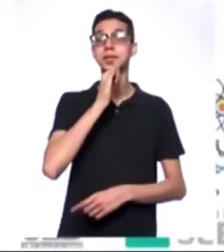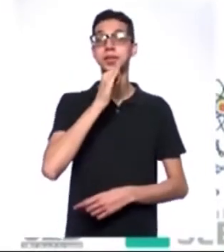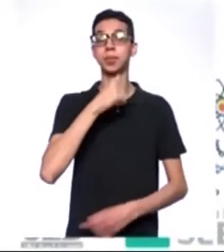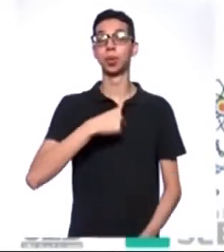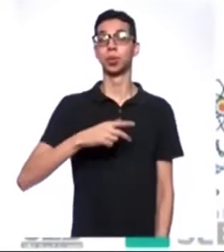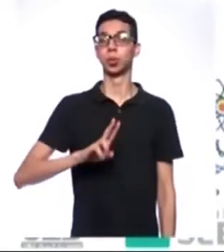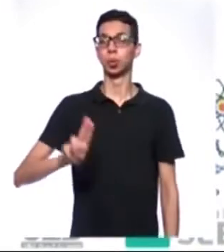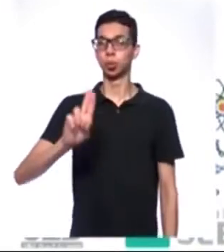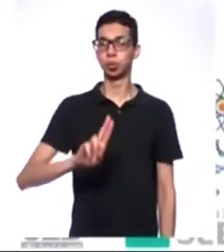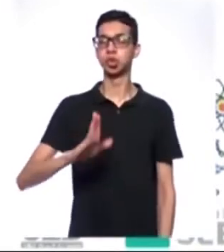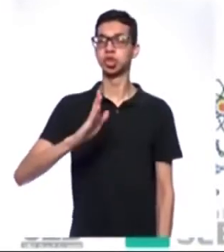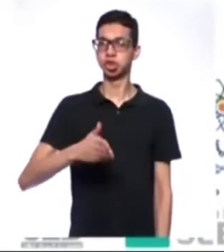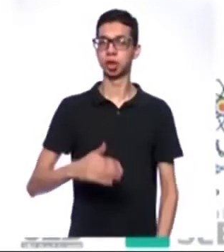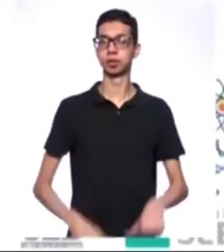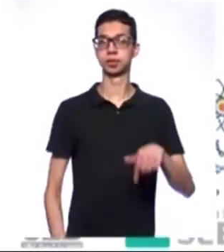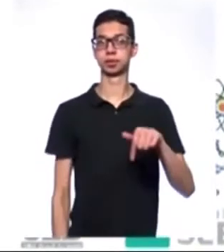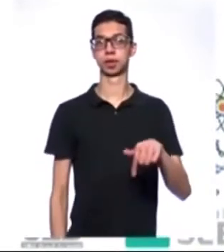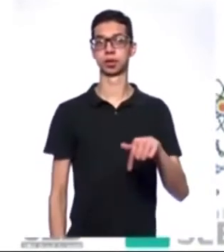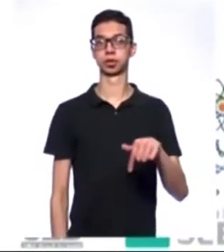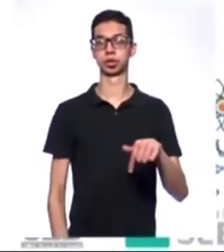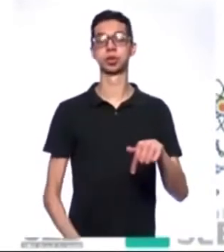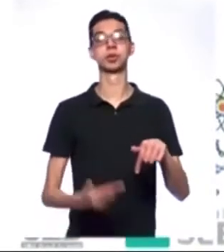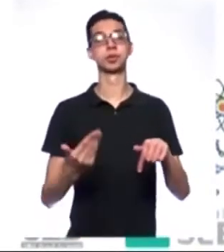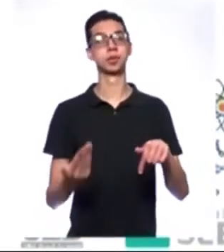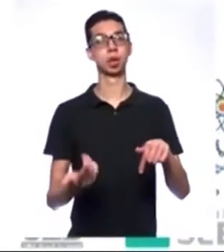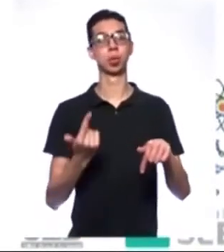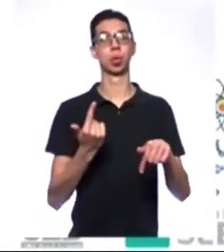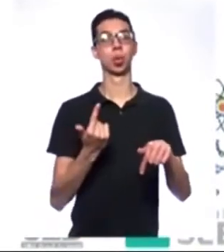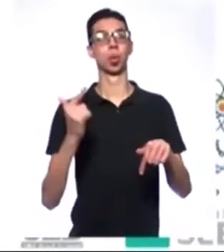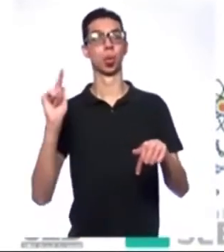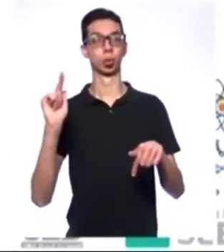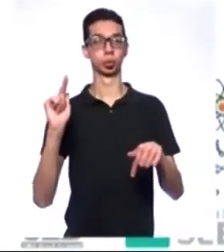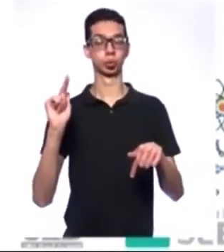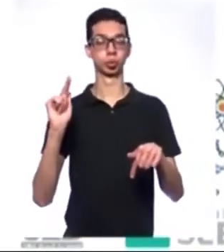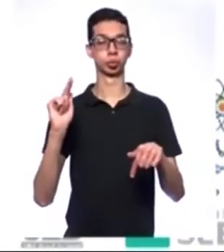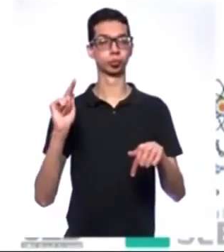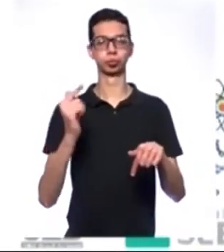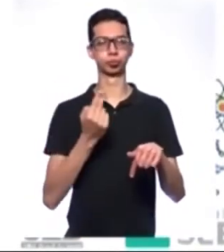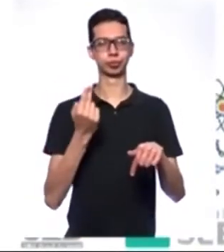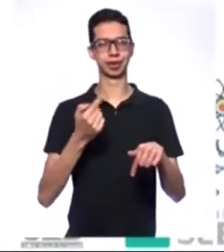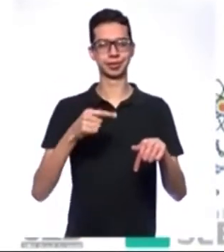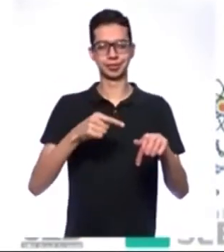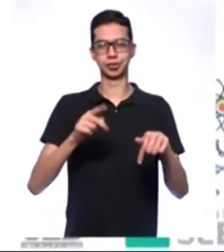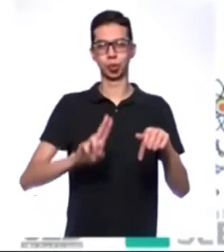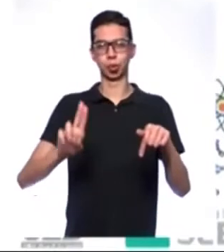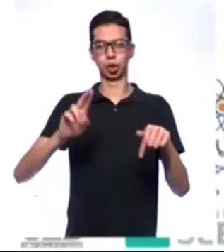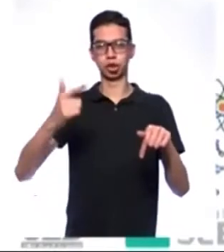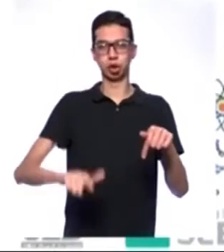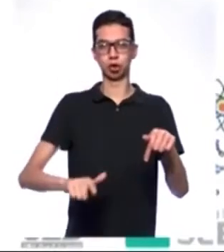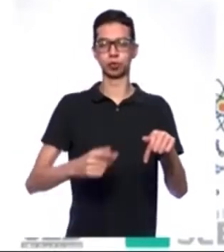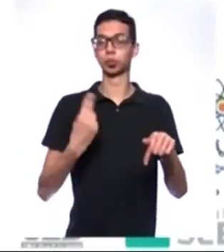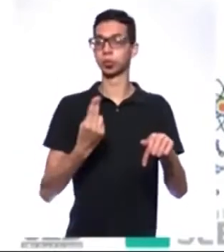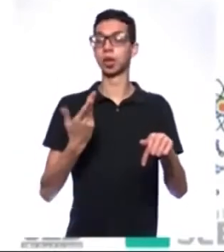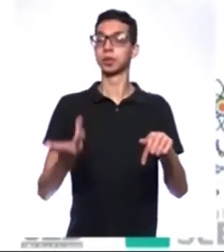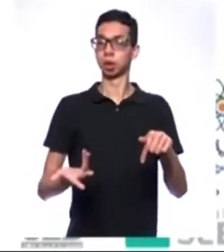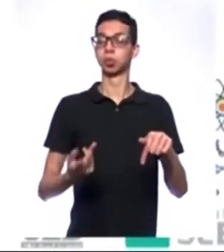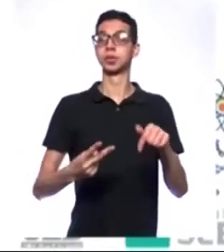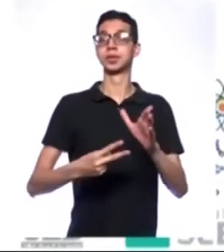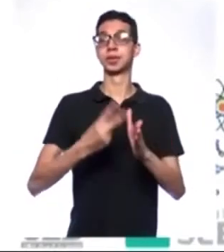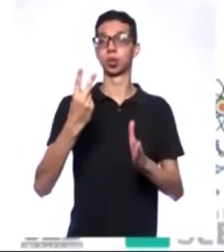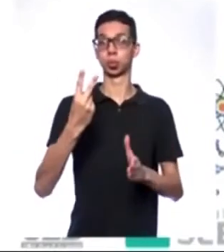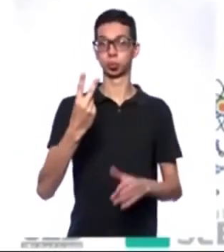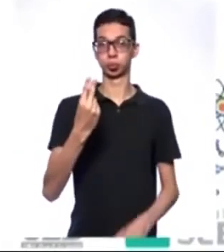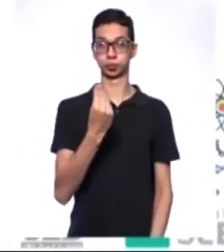se eu já usei o 7 Então a próxima casinha não pode usar o 7 Então na verdade a segunda a